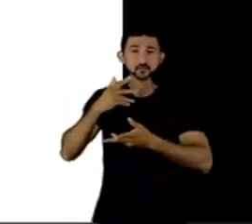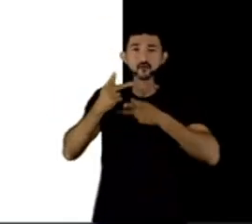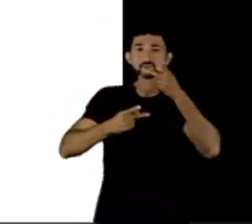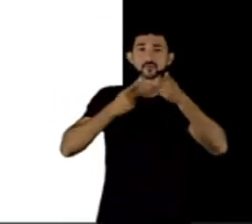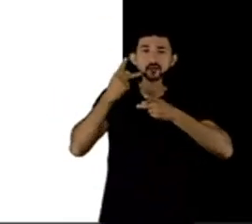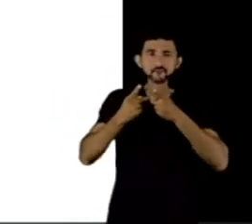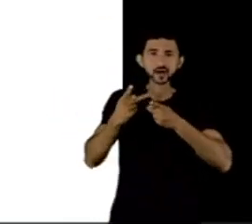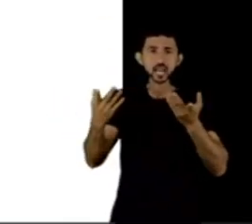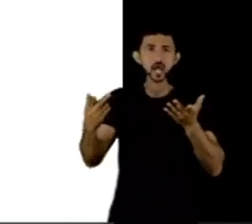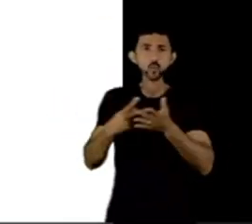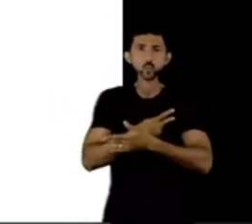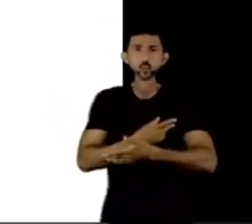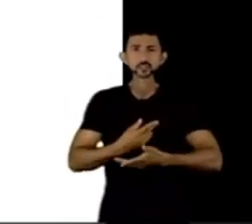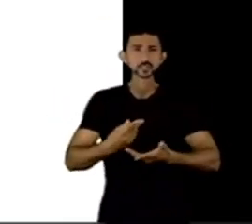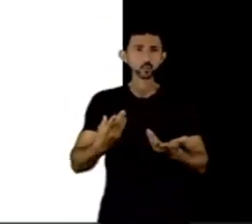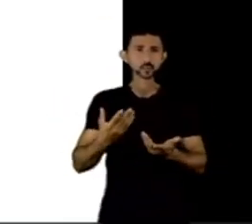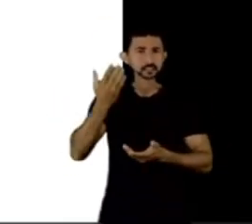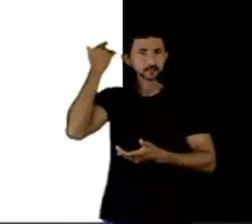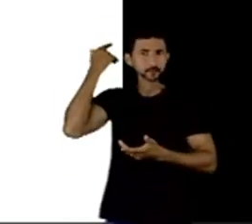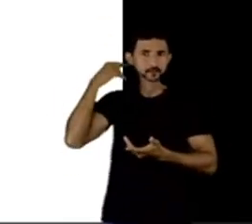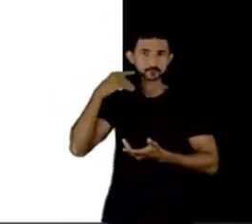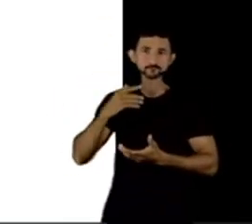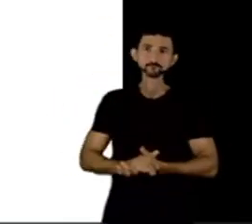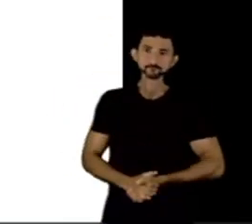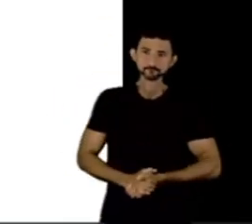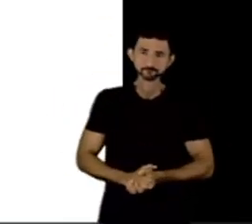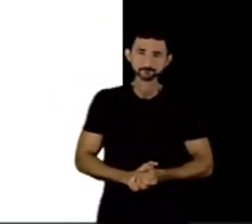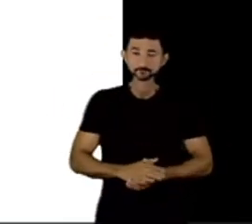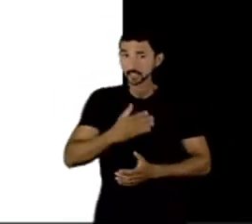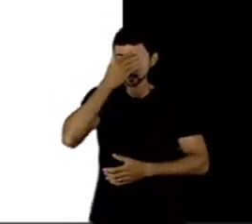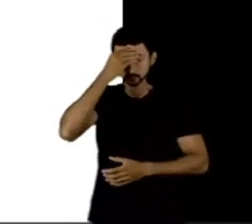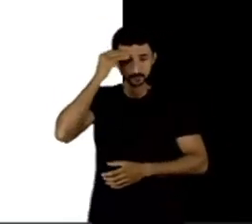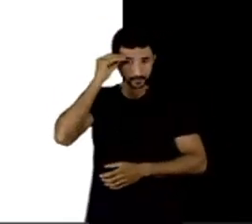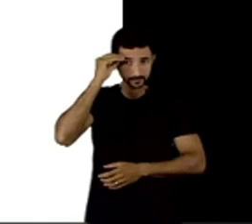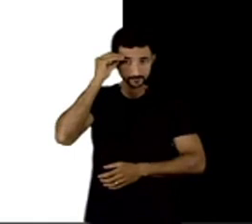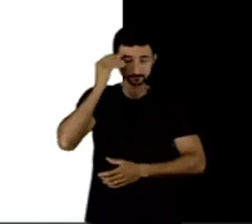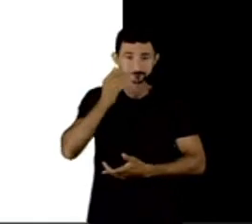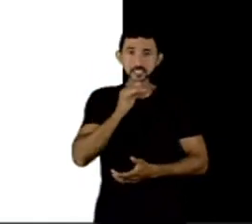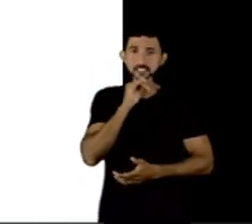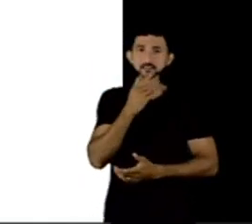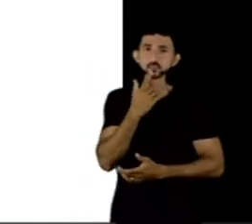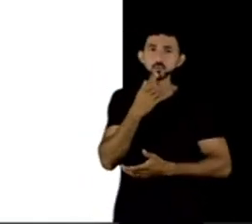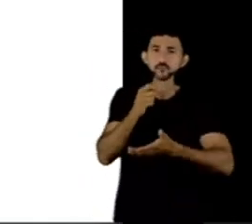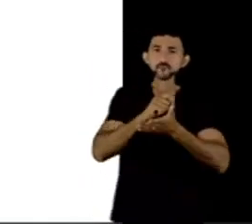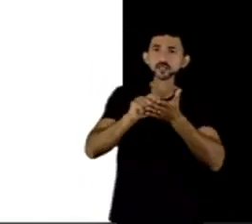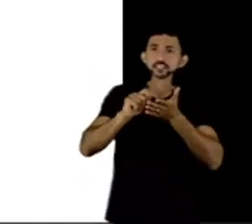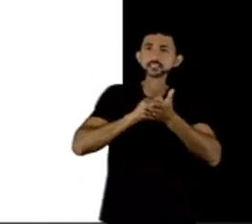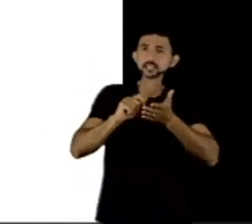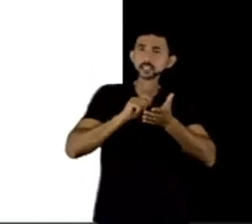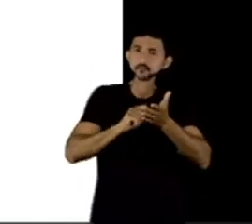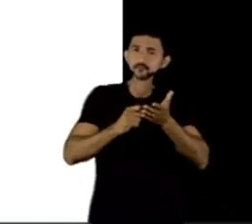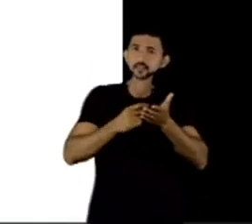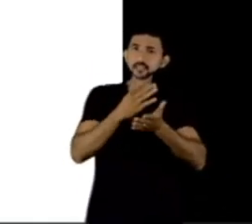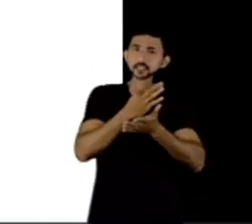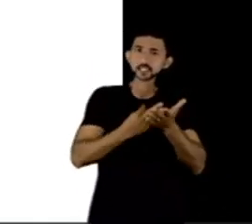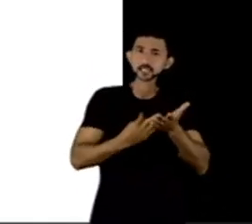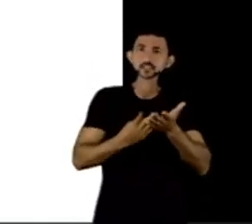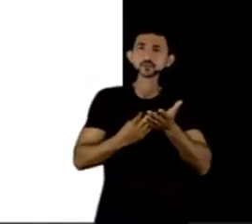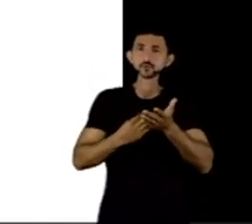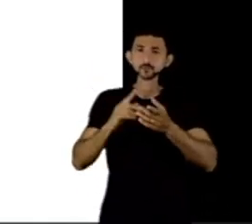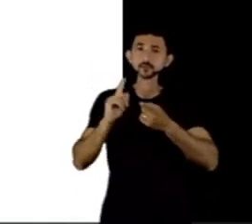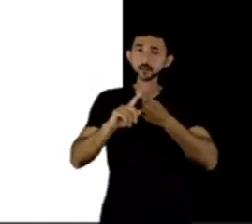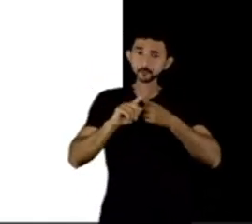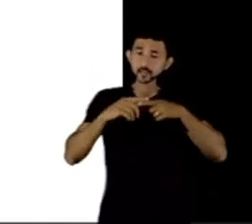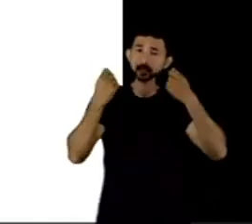contar uma determinada história. Não esquece mais disso, porque quando você for escrever os seus textos, você